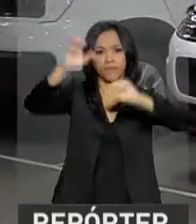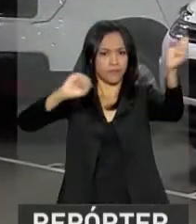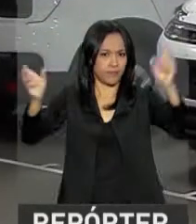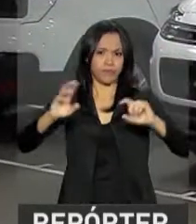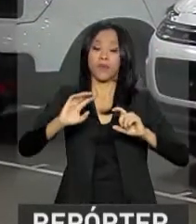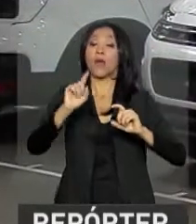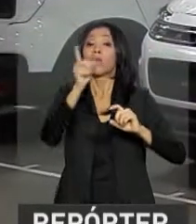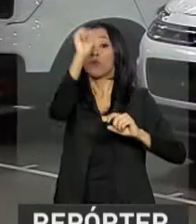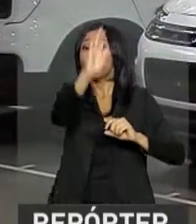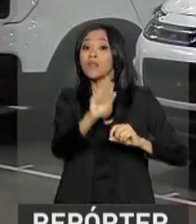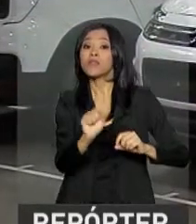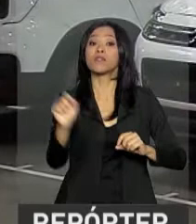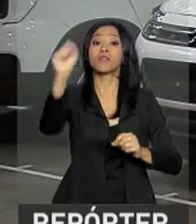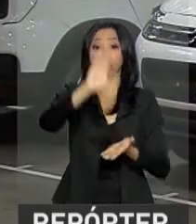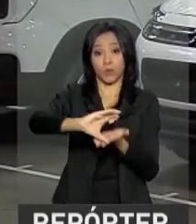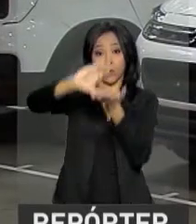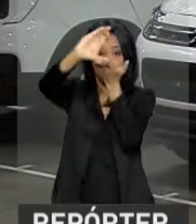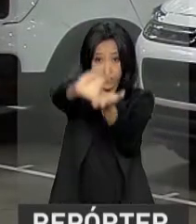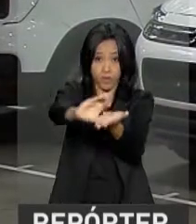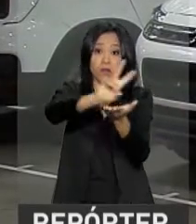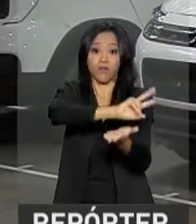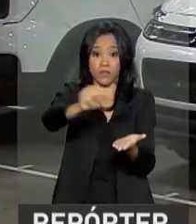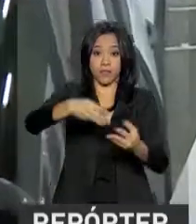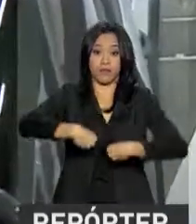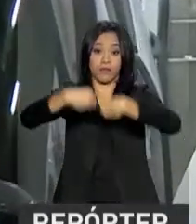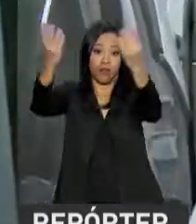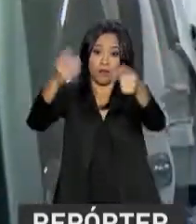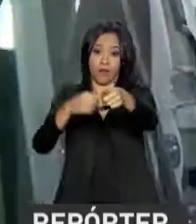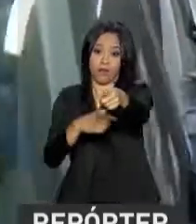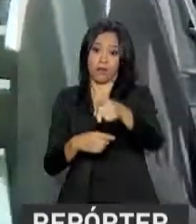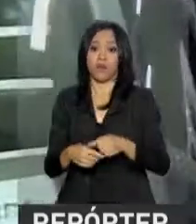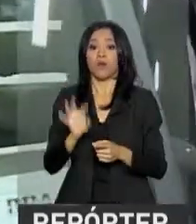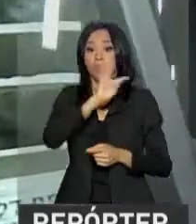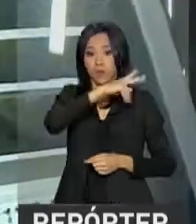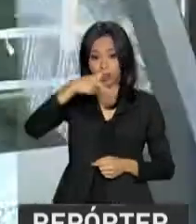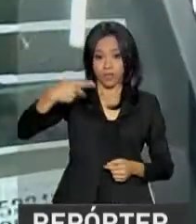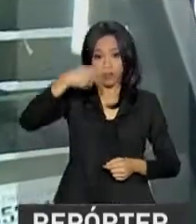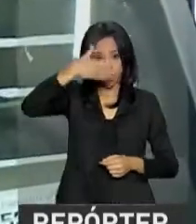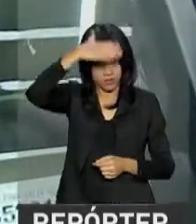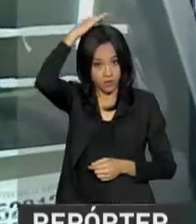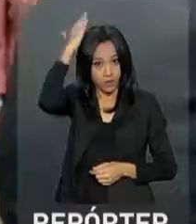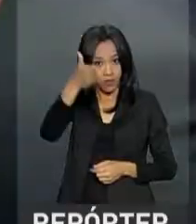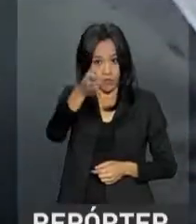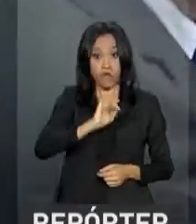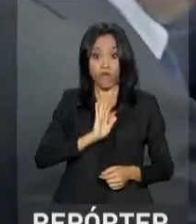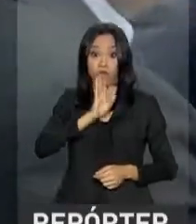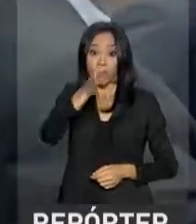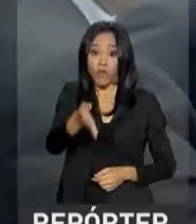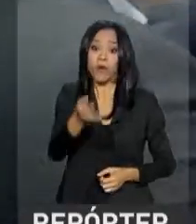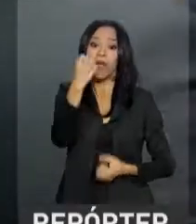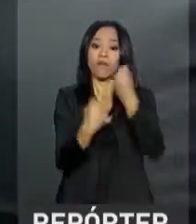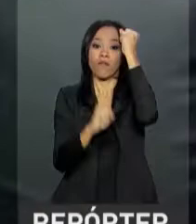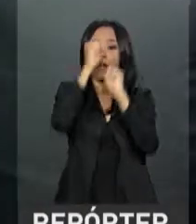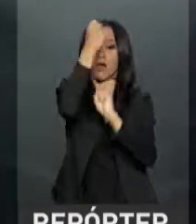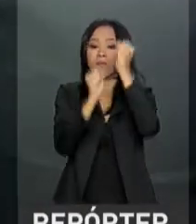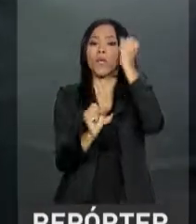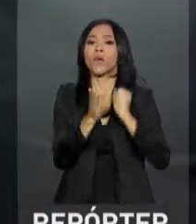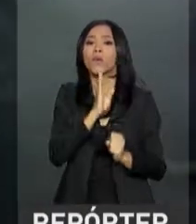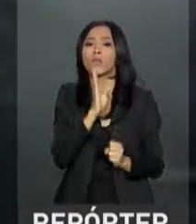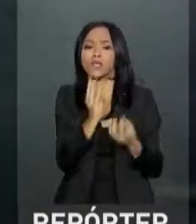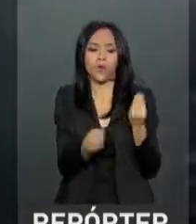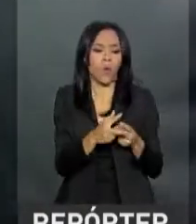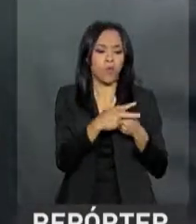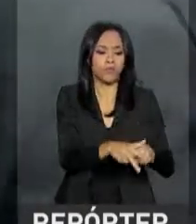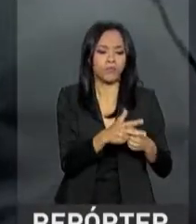369 veículos serão produzidos e entregues aos conselhos. O presidente Michel Temer foi à fábrica conhecer o processo de montagem